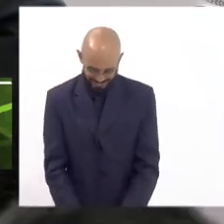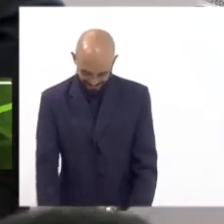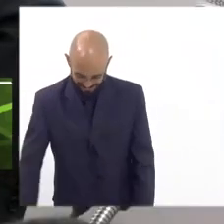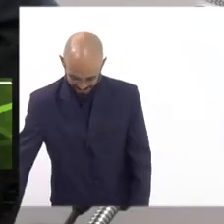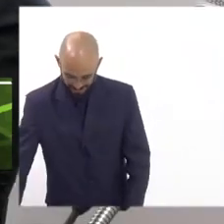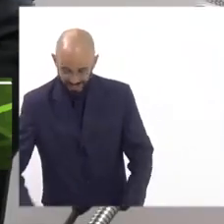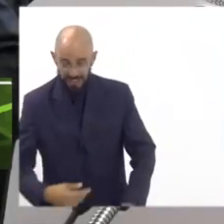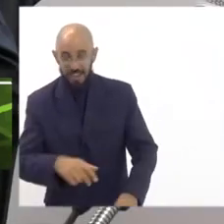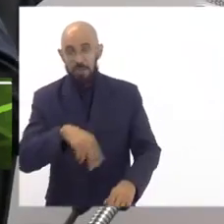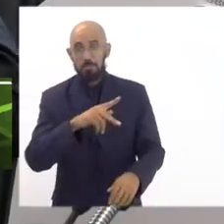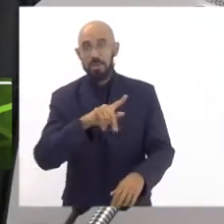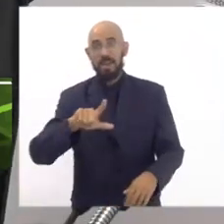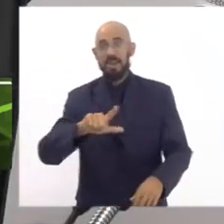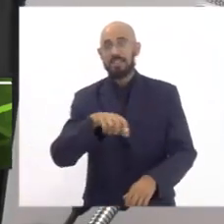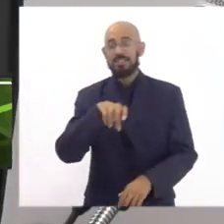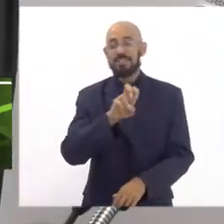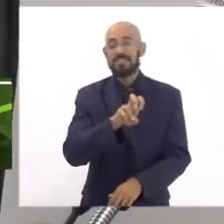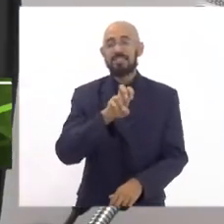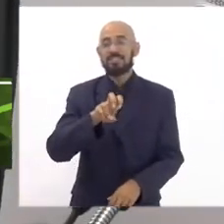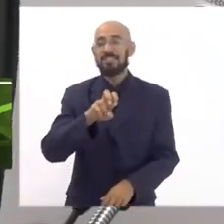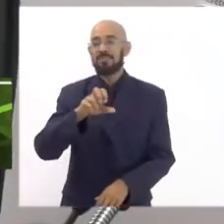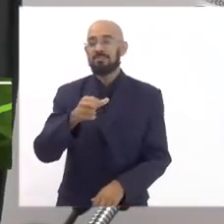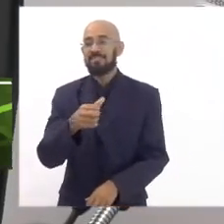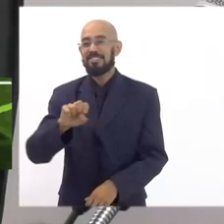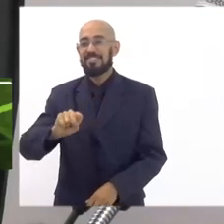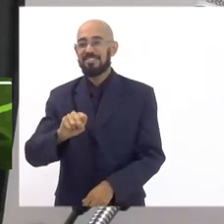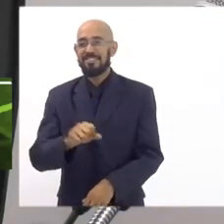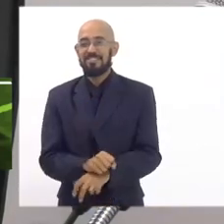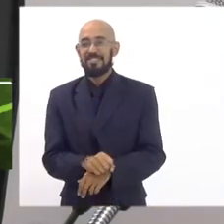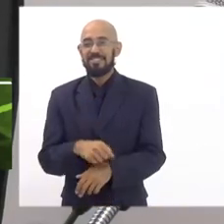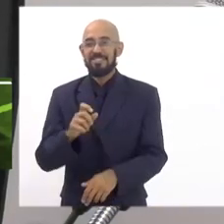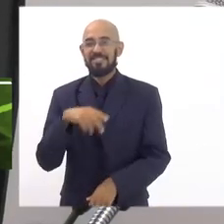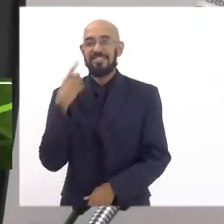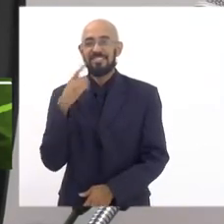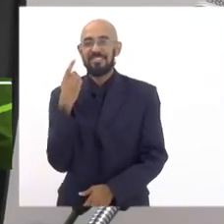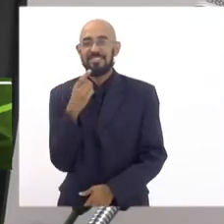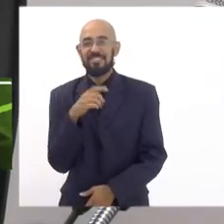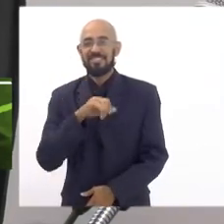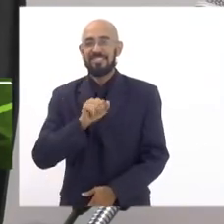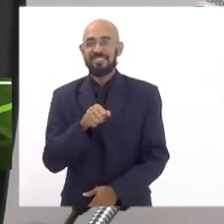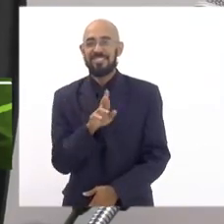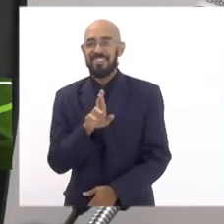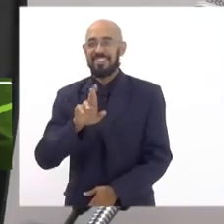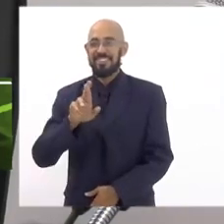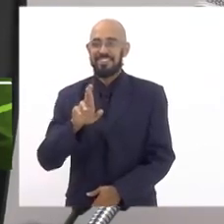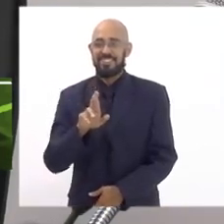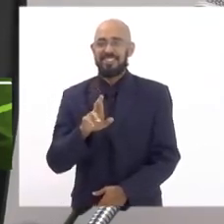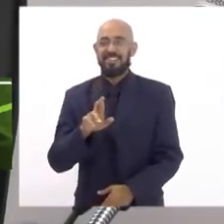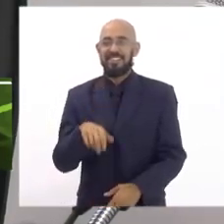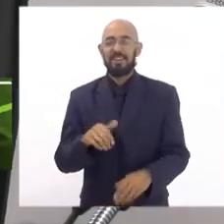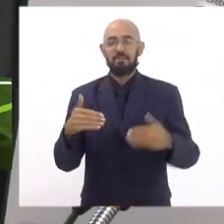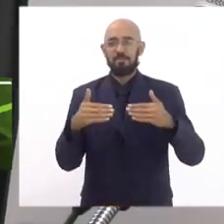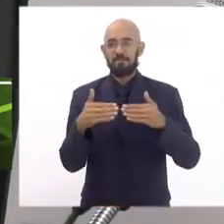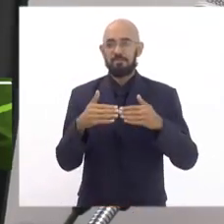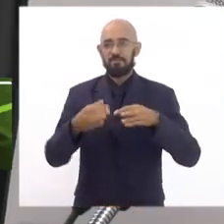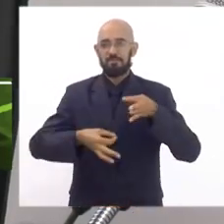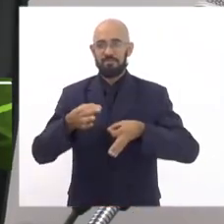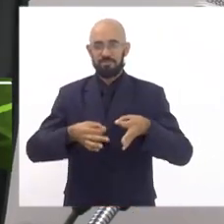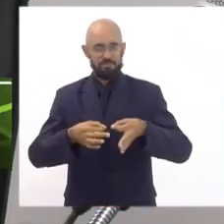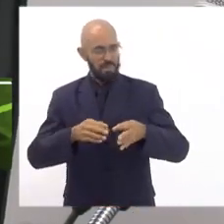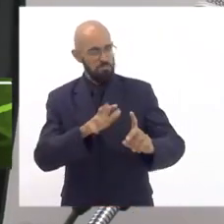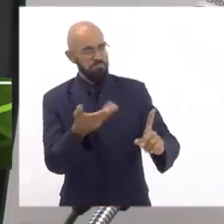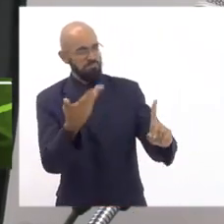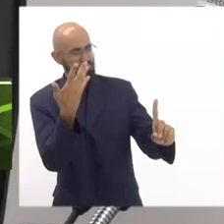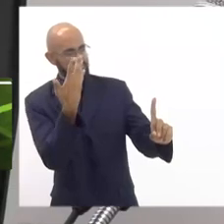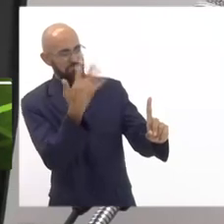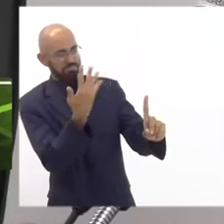de lei 5568/2022, autoria do deputado Jari Oliveira. Parecer pela constitucionalidade. Com louvor, Dom